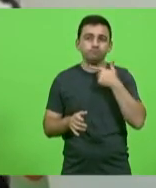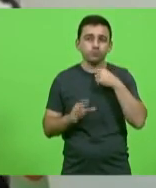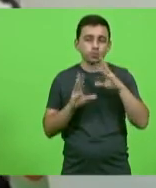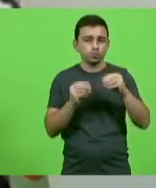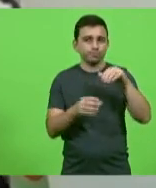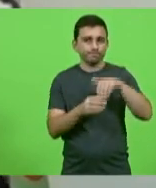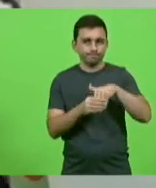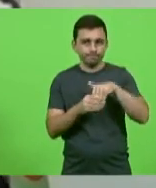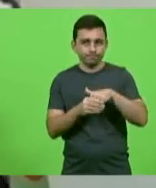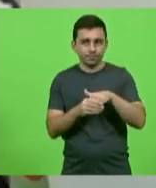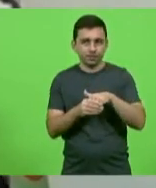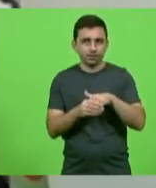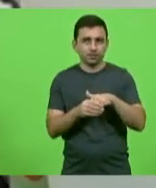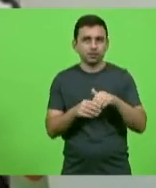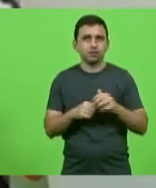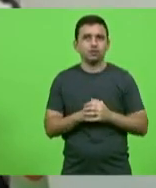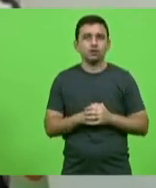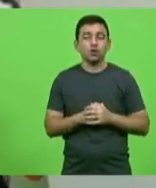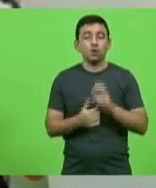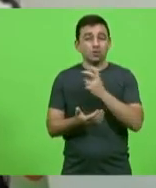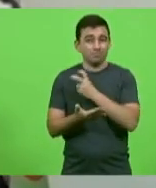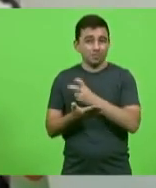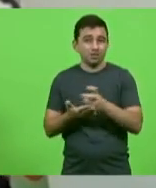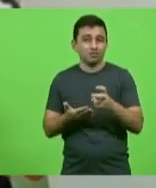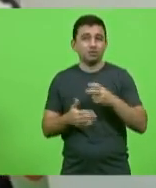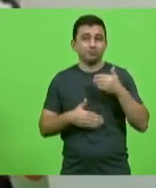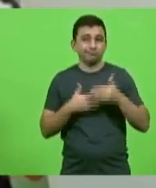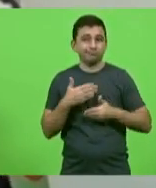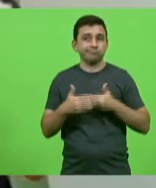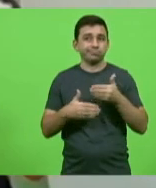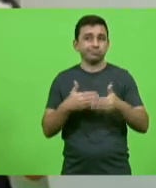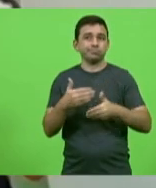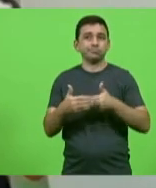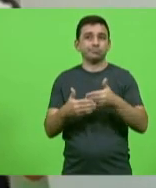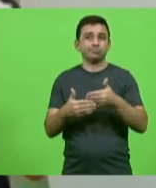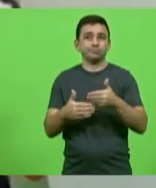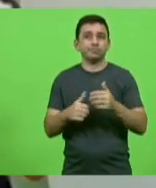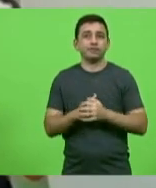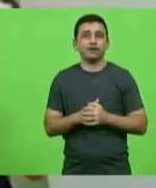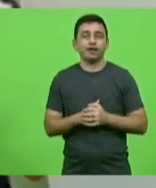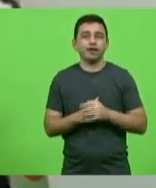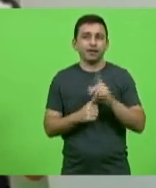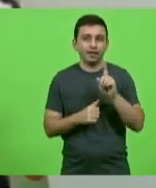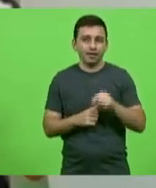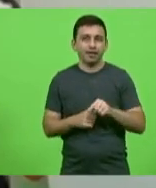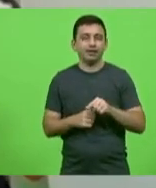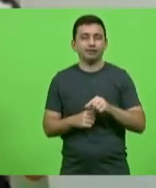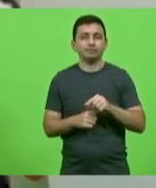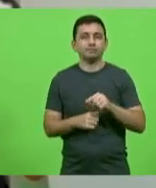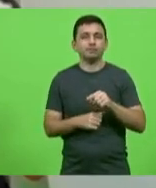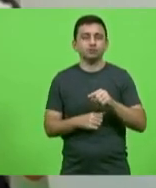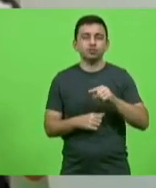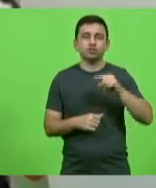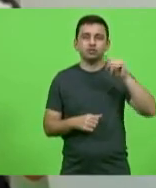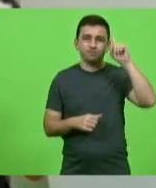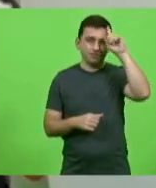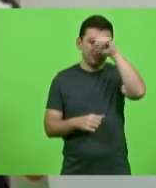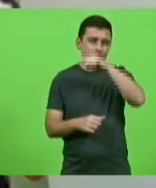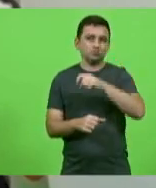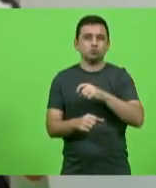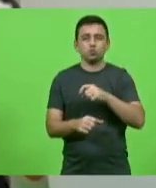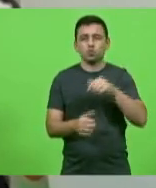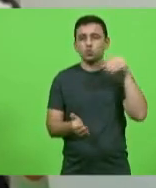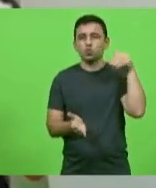o impeachment é um processo muito extremo da Democracia